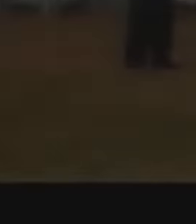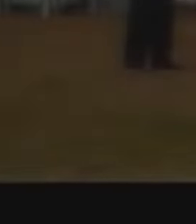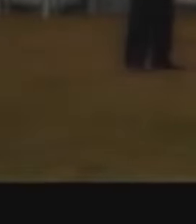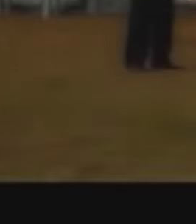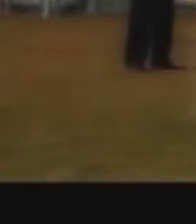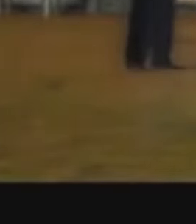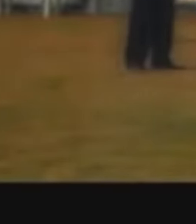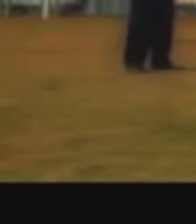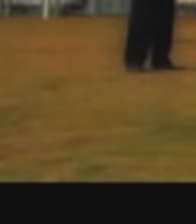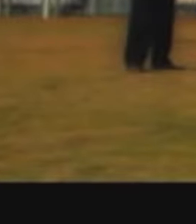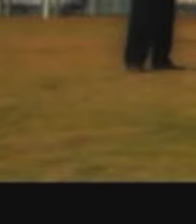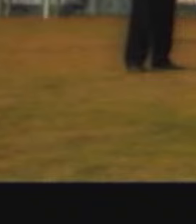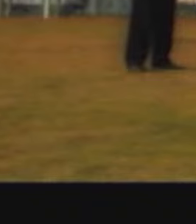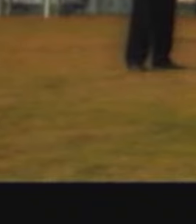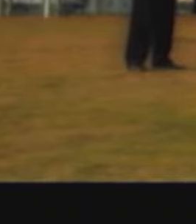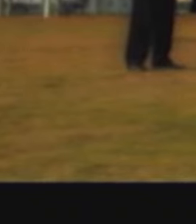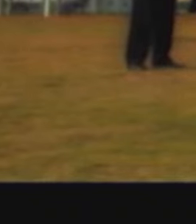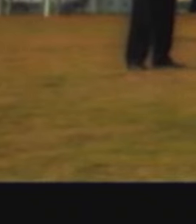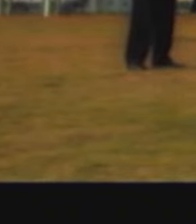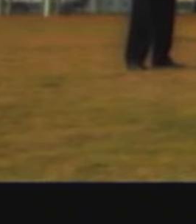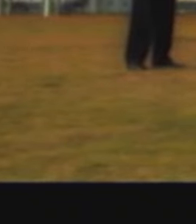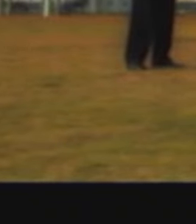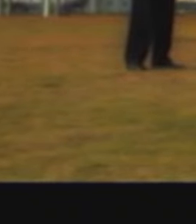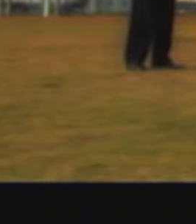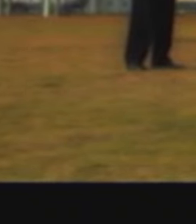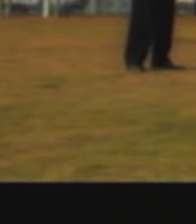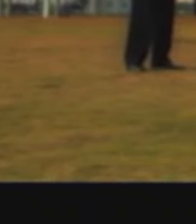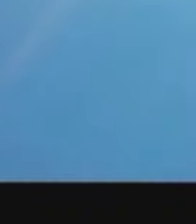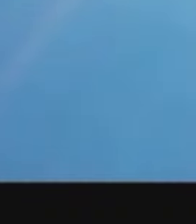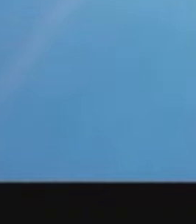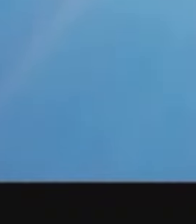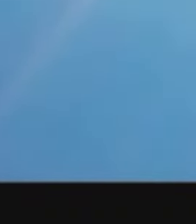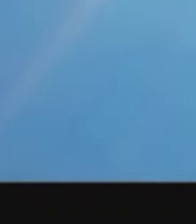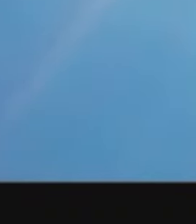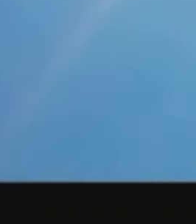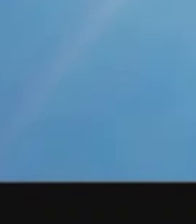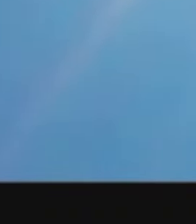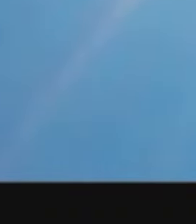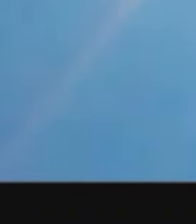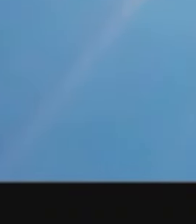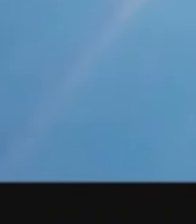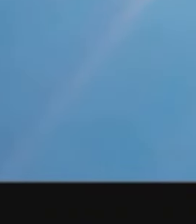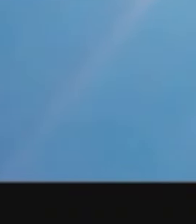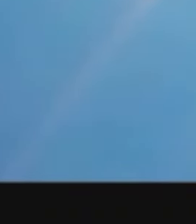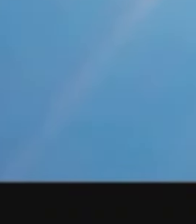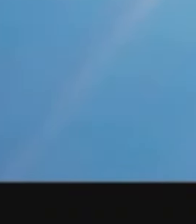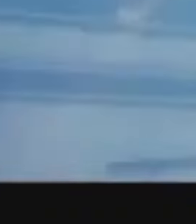Thank you.